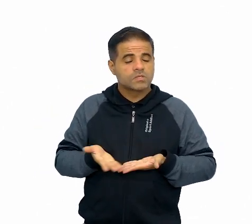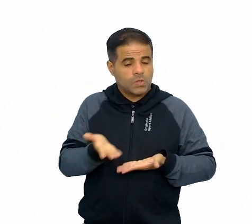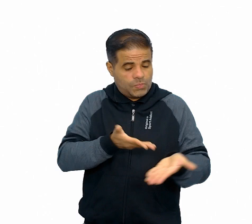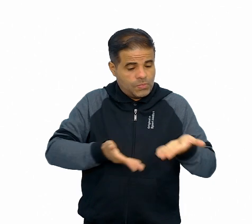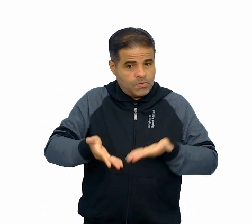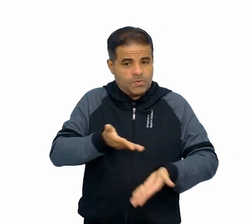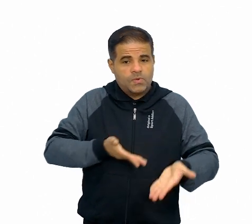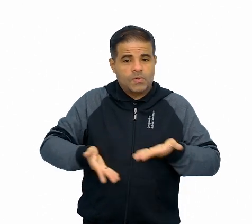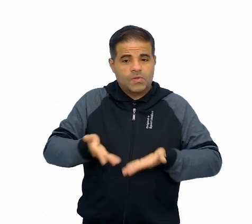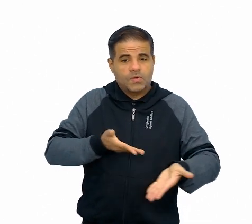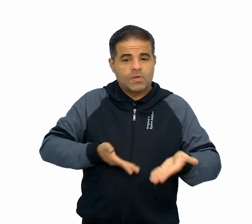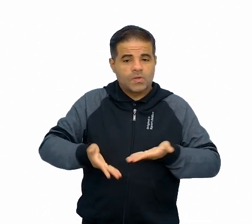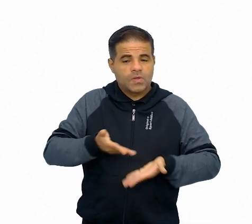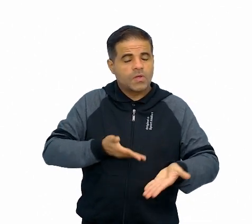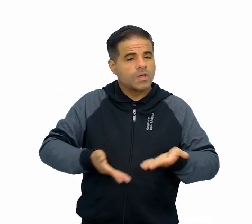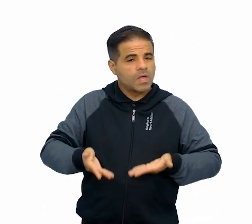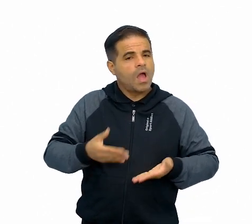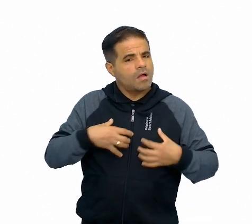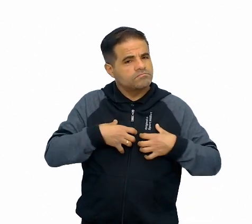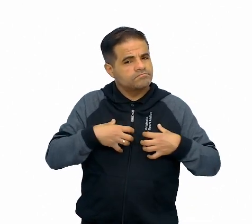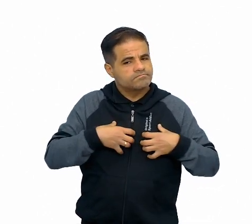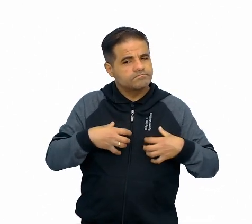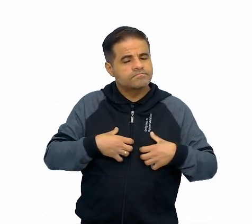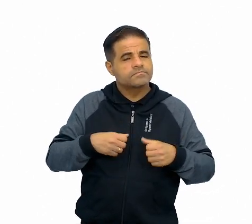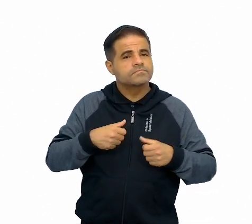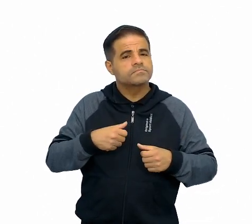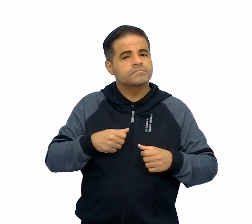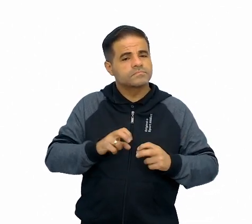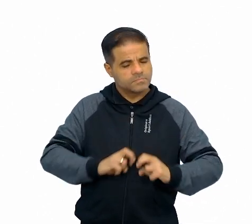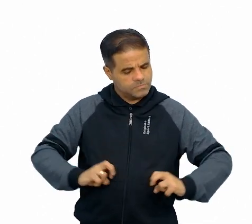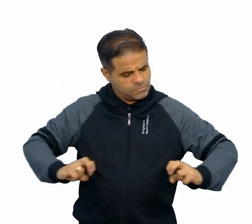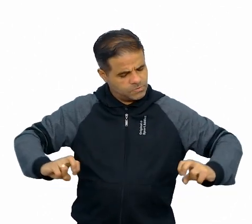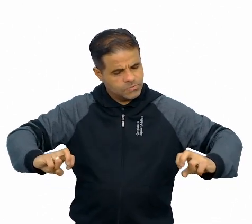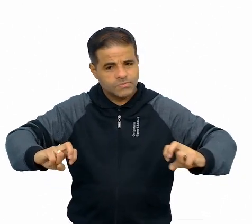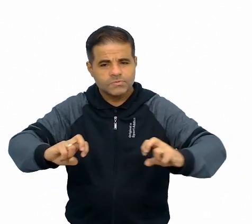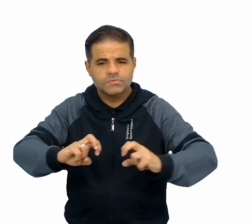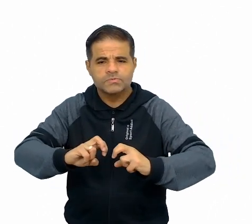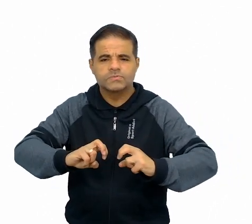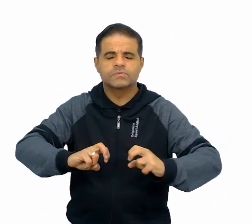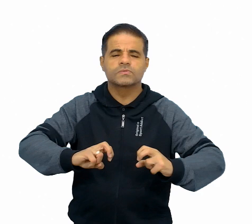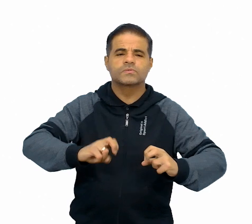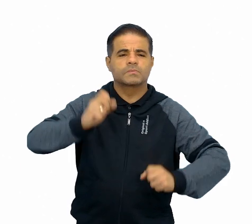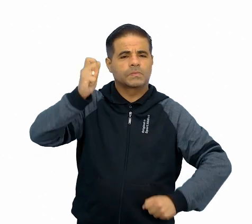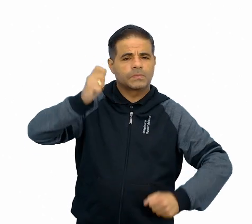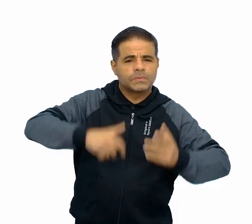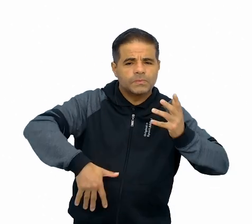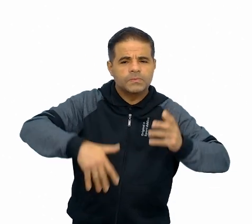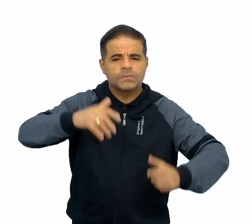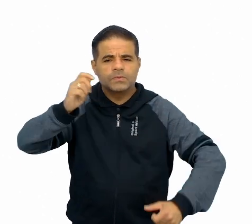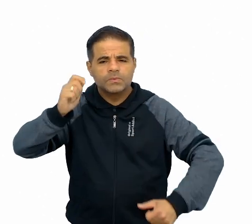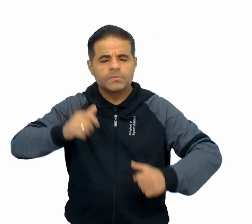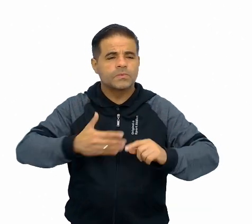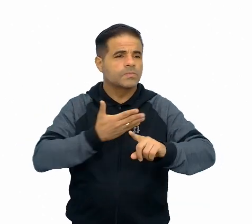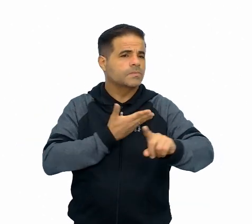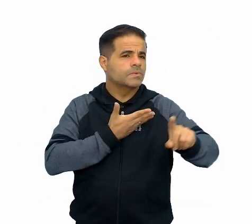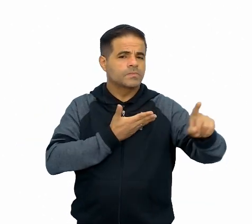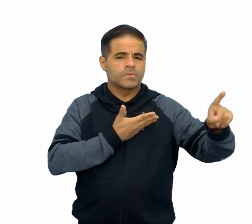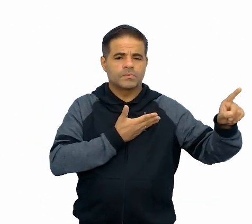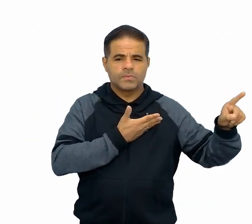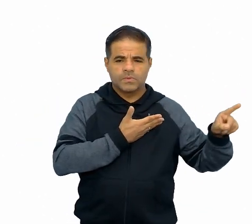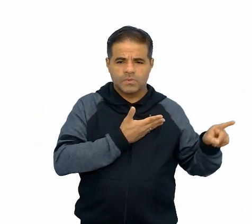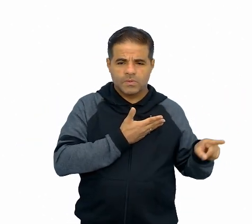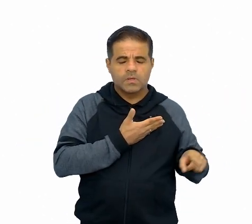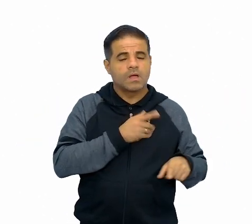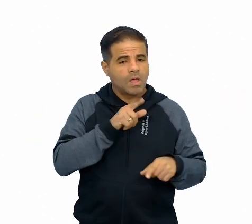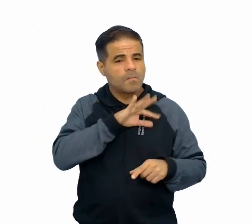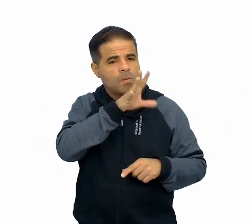troca das quadrinhas, né, de modo que eles brinquem de roda, recitando a quadrinha escrita pelo colega, e isso também é